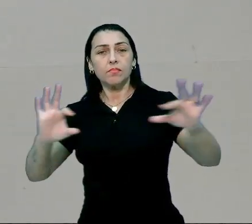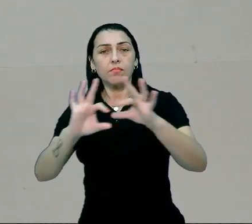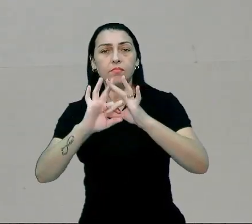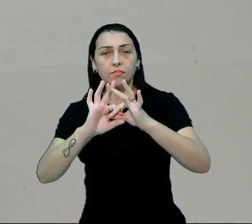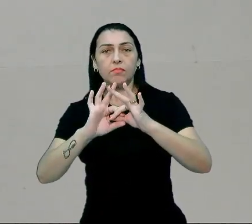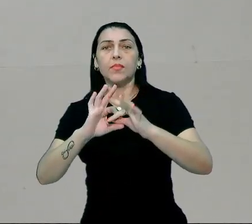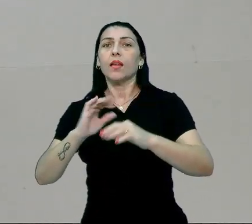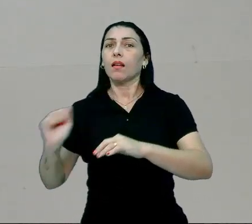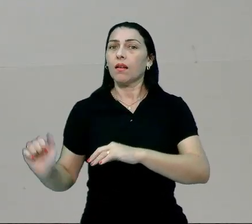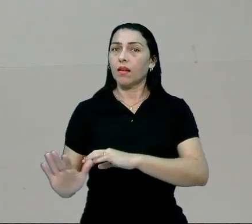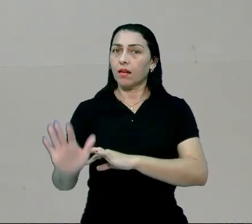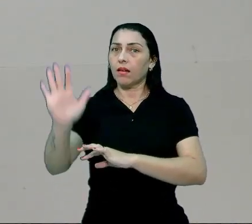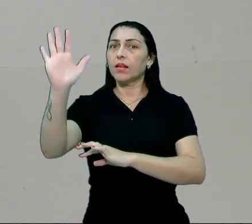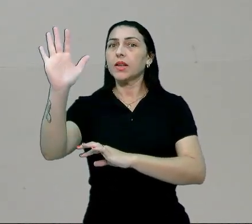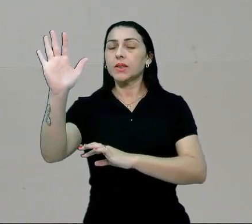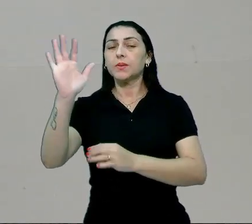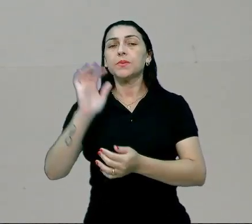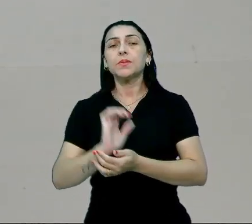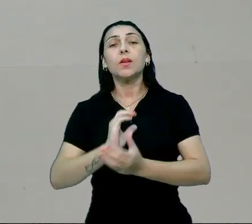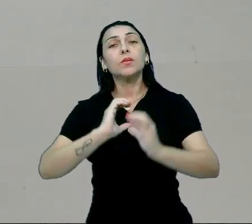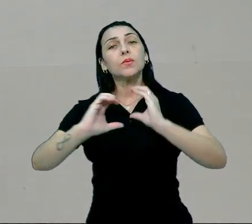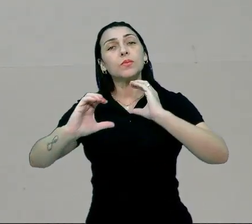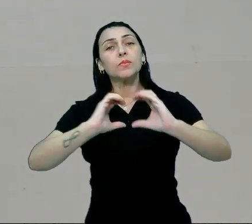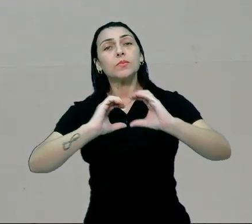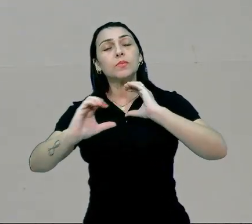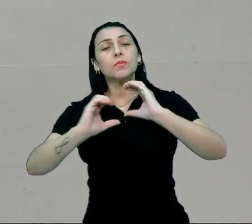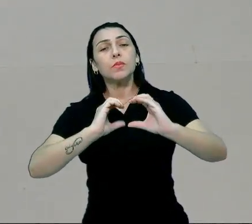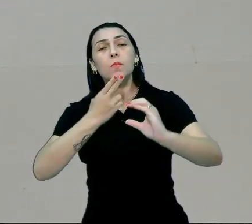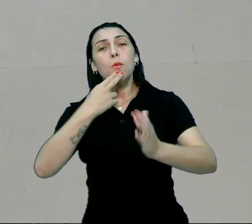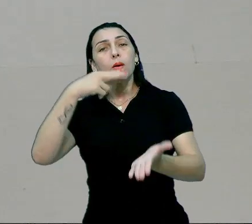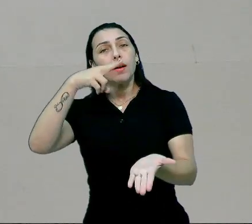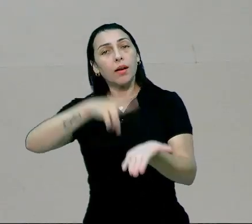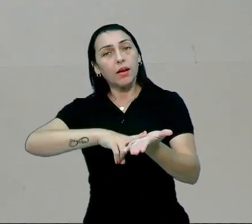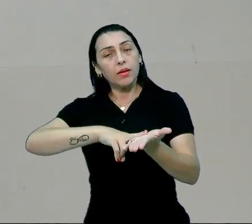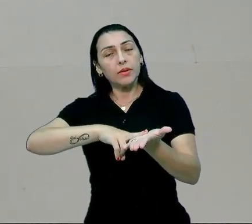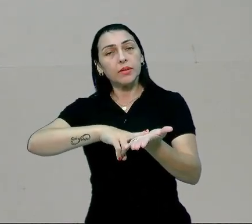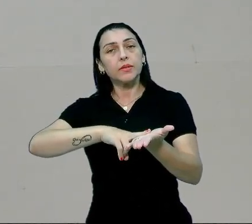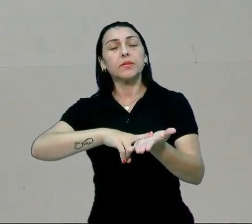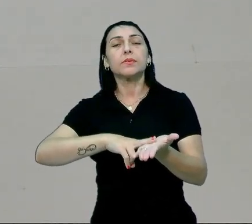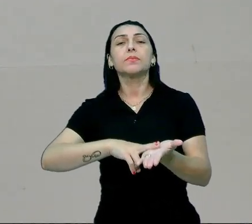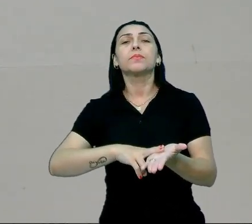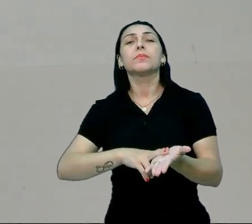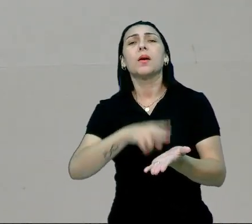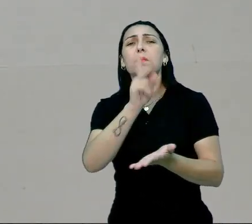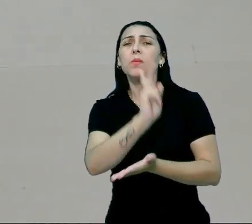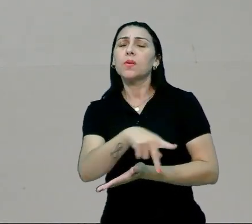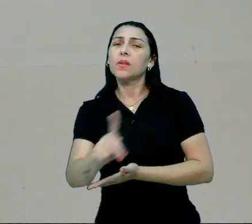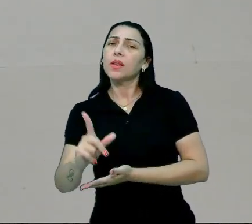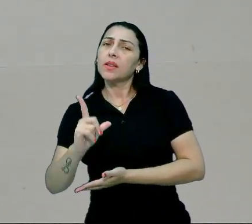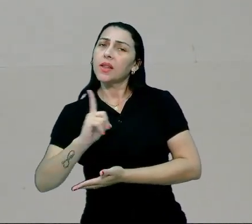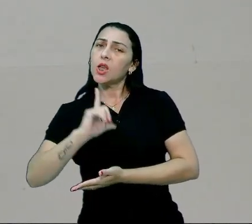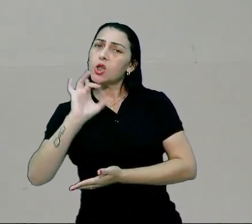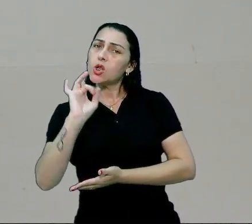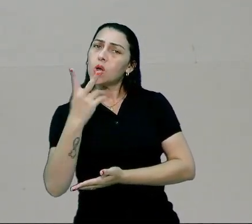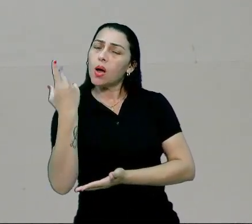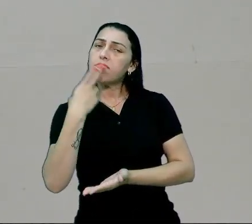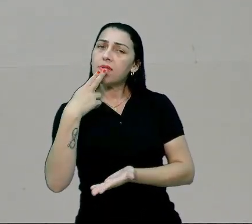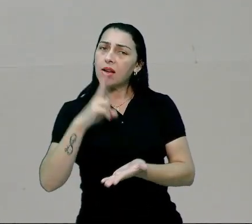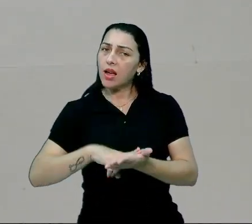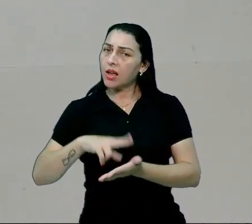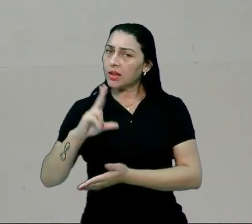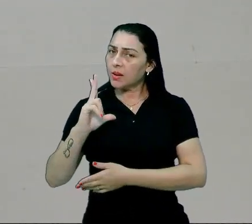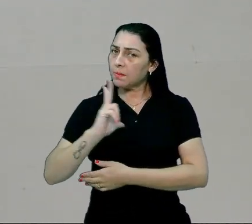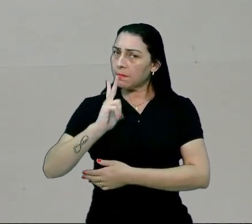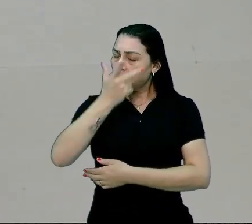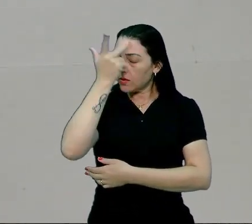tanto quanto caras, nós nos comunicávamos por cartas. E aí, professora, existe só esse tipo de carta pessoal